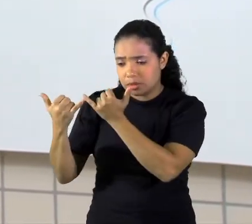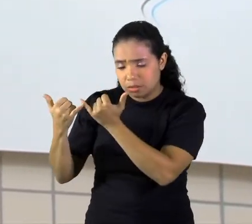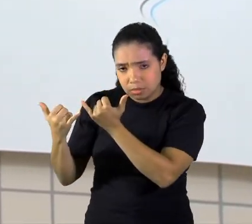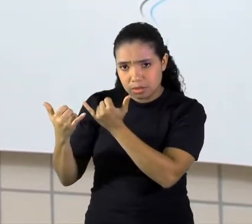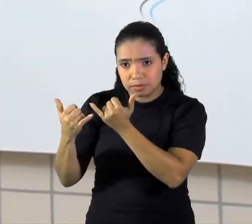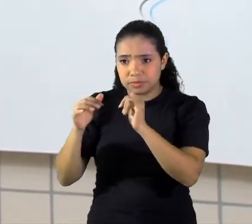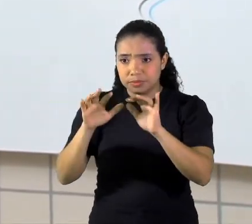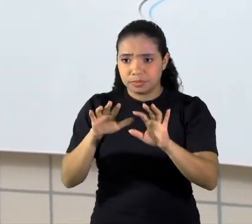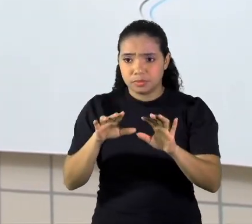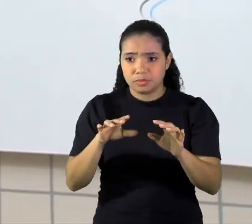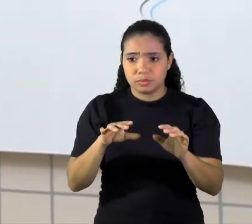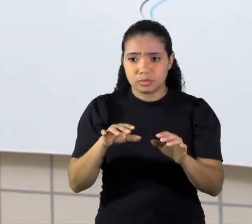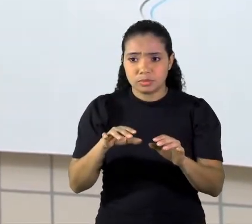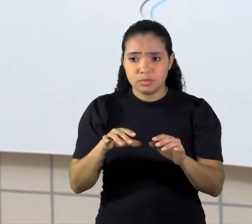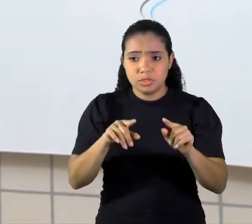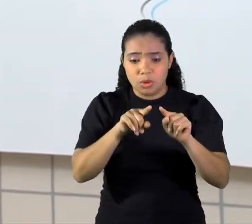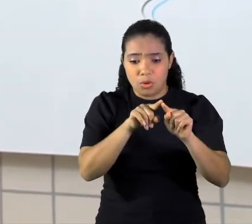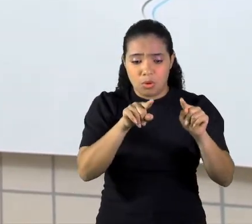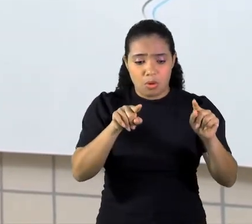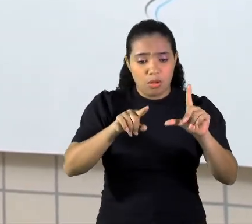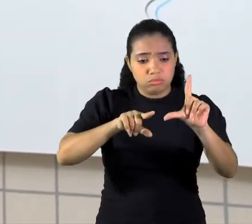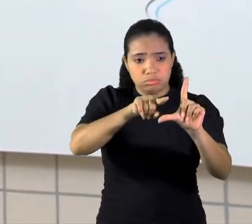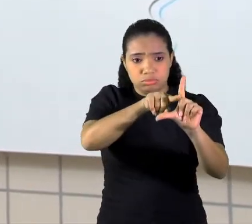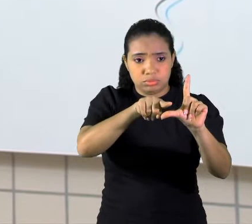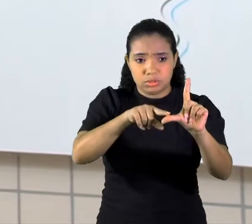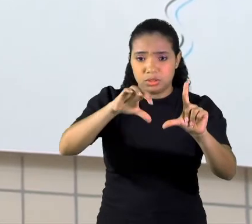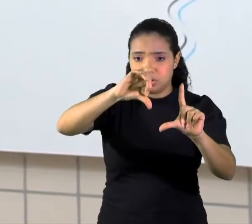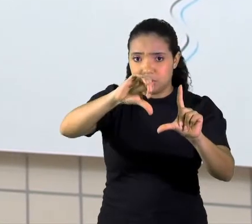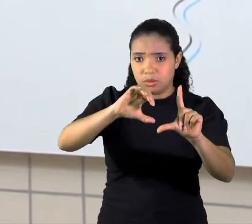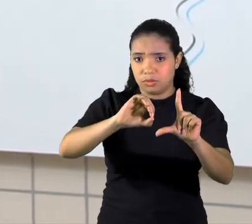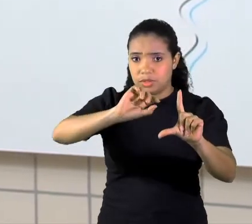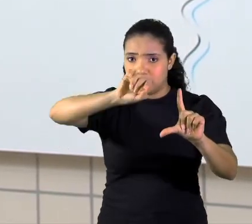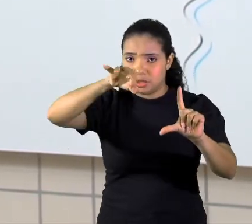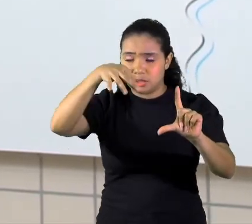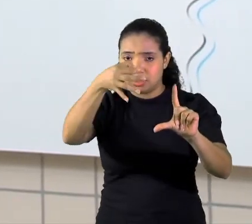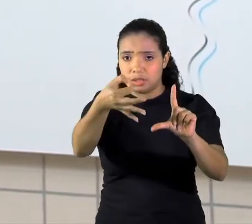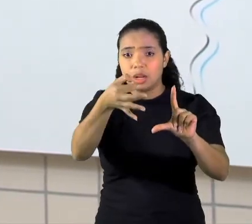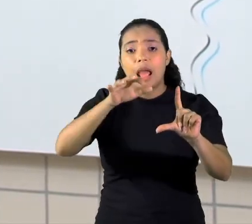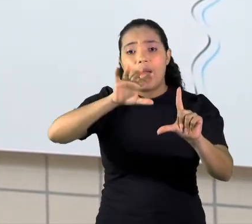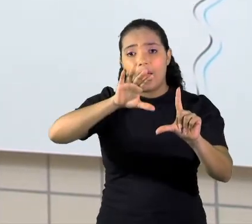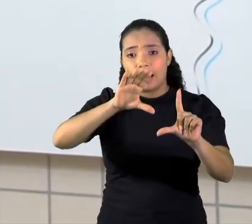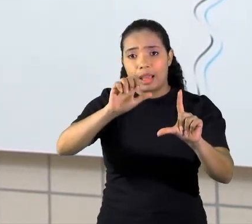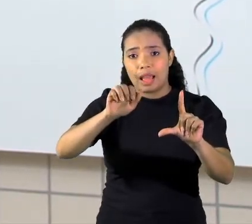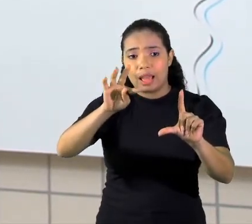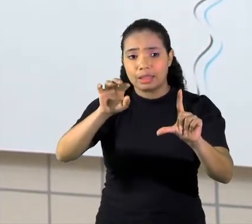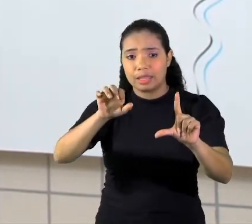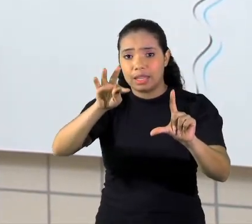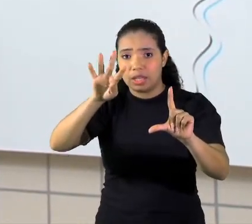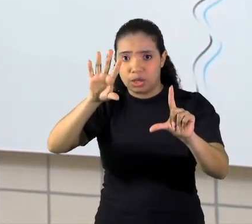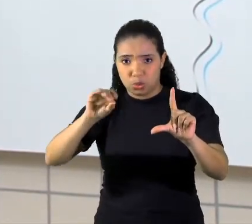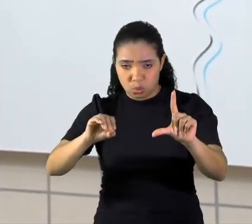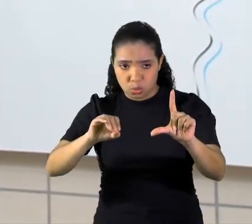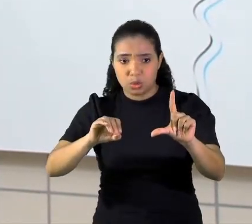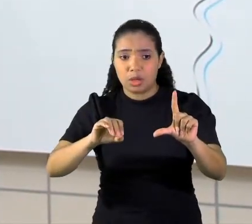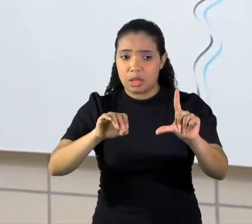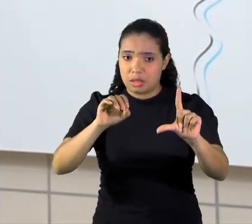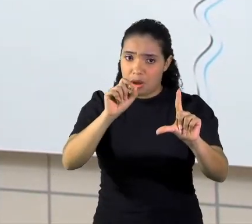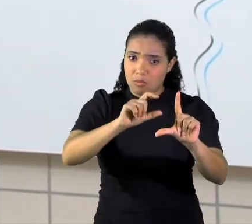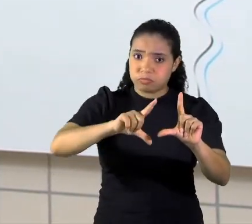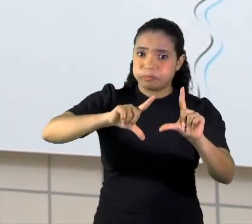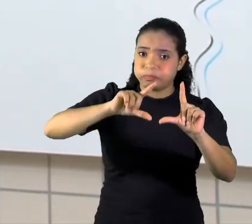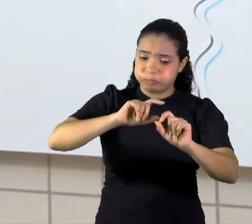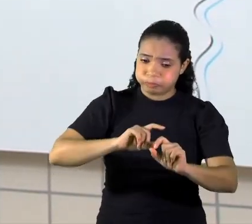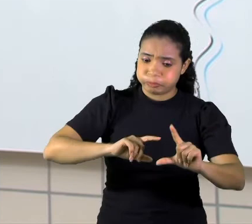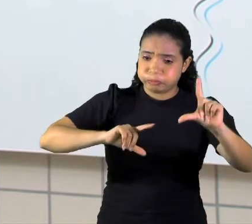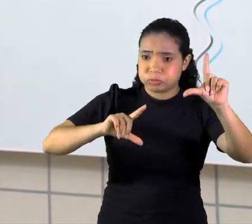As retas que formam um ângulo de 90 graus são denominadas de cateto, não é isso? Eu tenho um cateto maior e um cateto